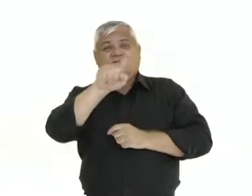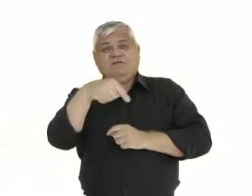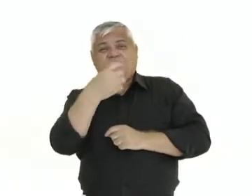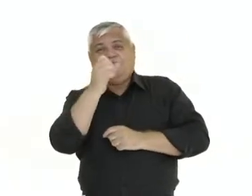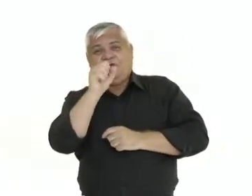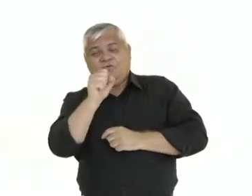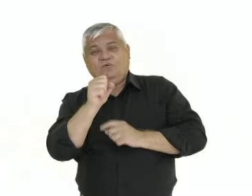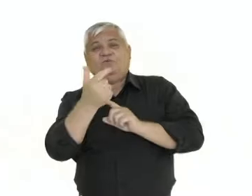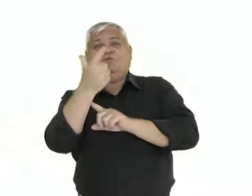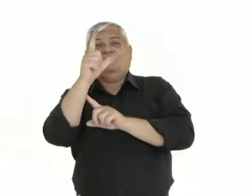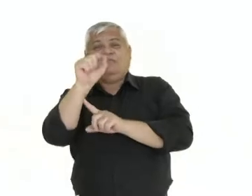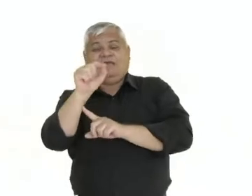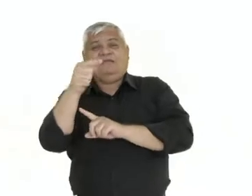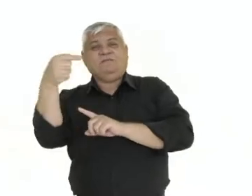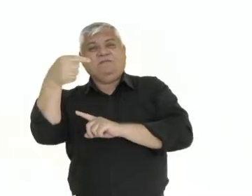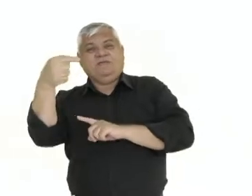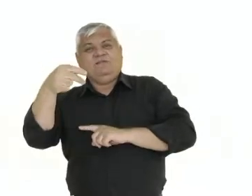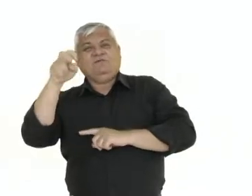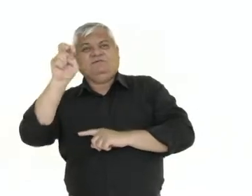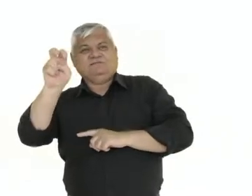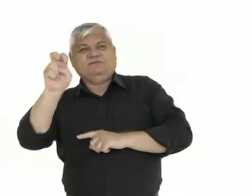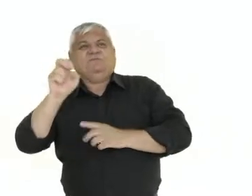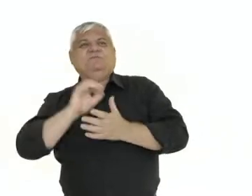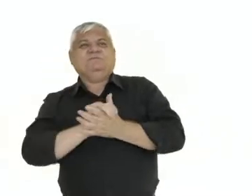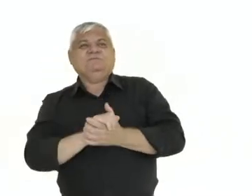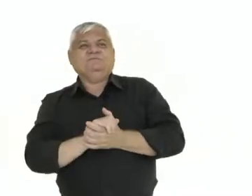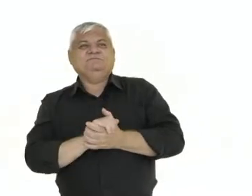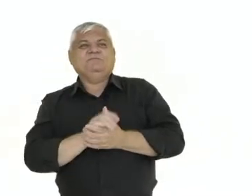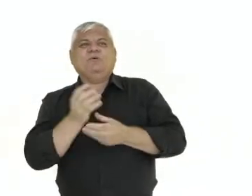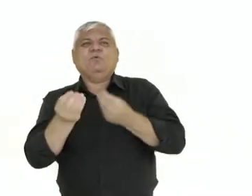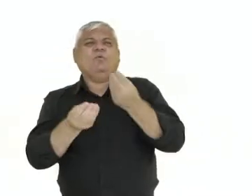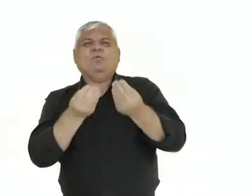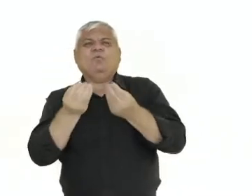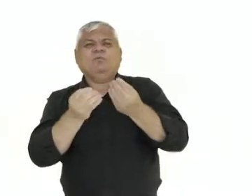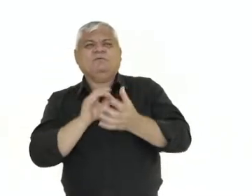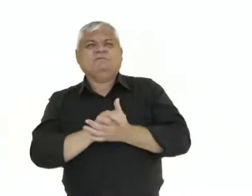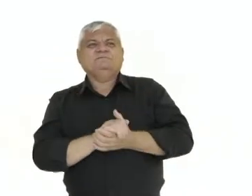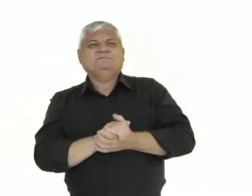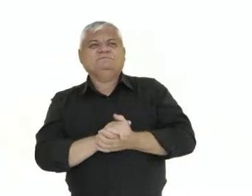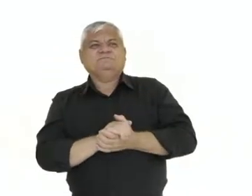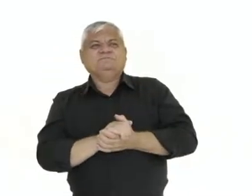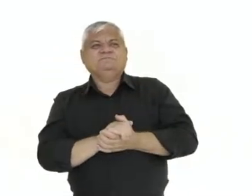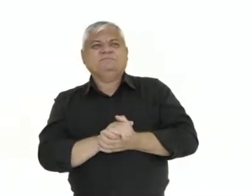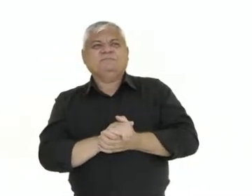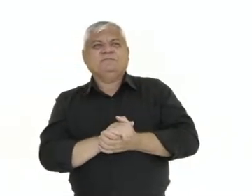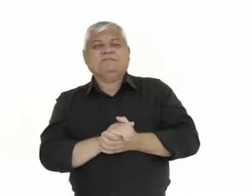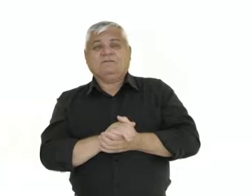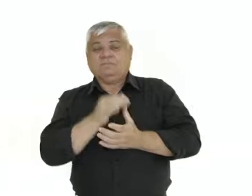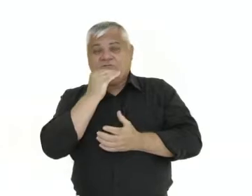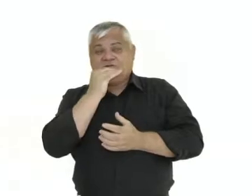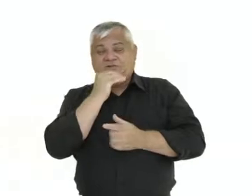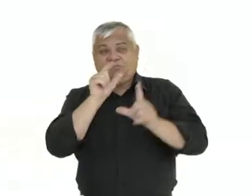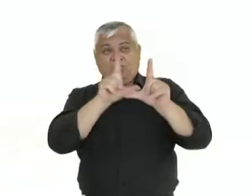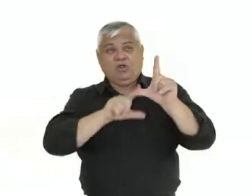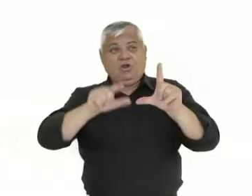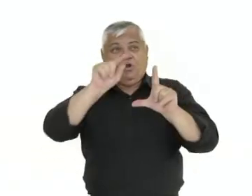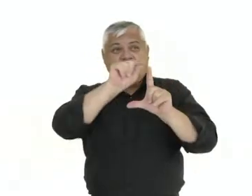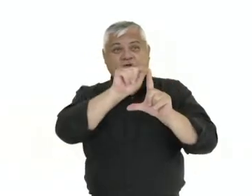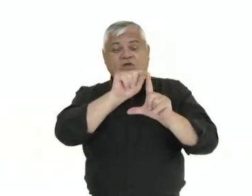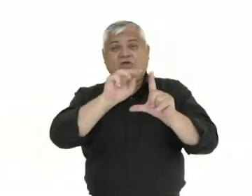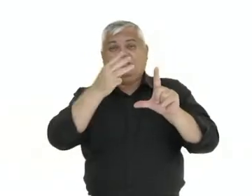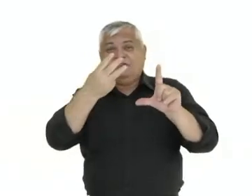10 na menos 5 mol por litros de íons H+. E dado logaritmo